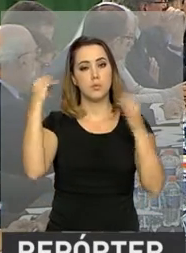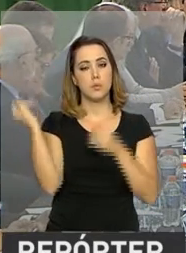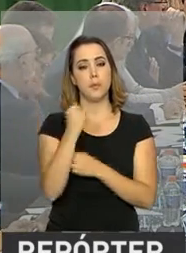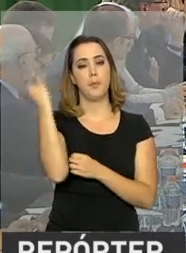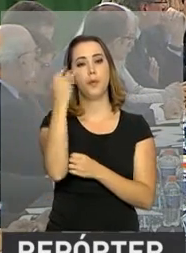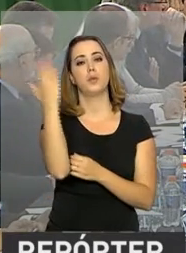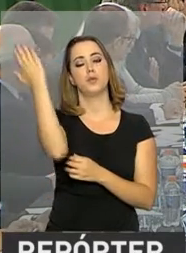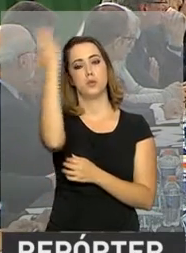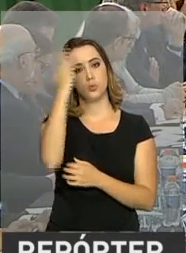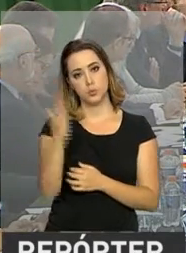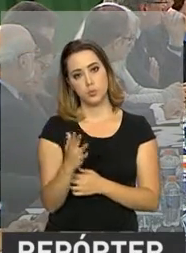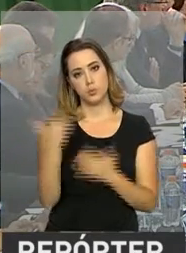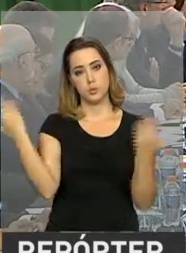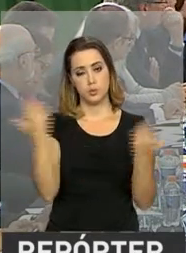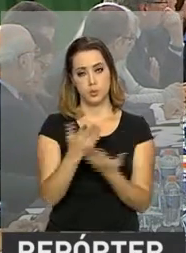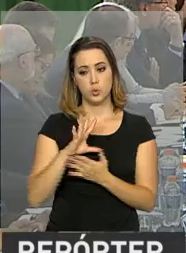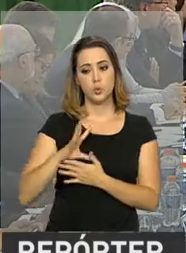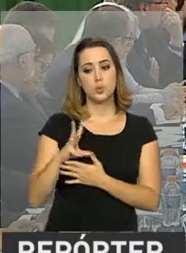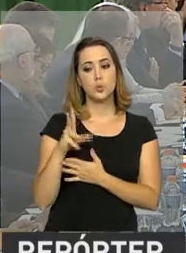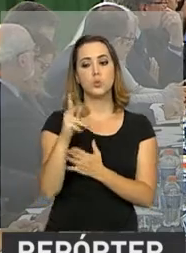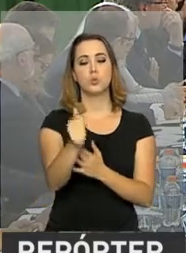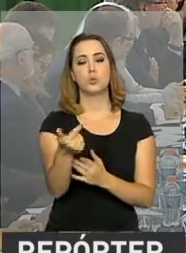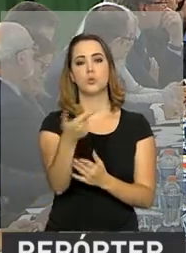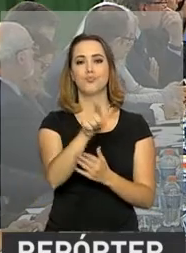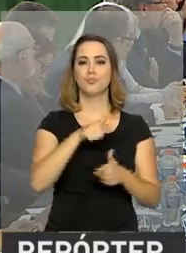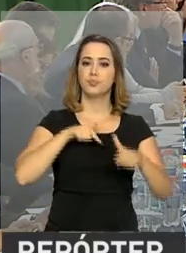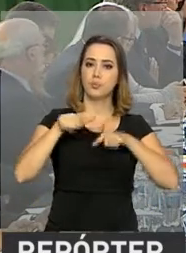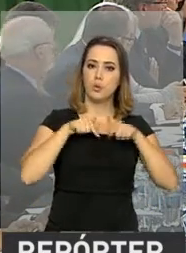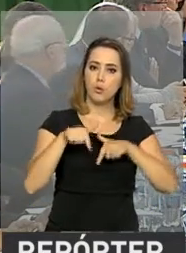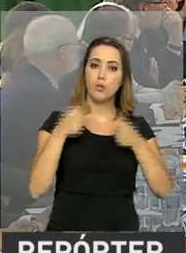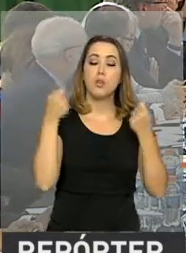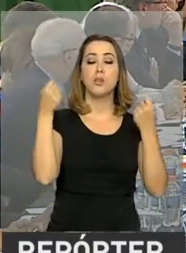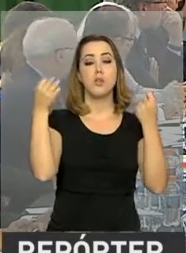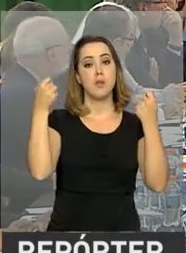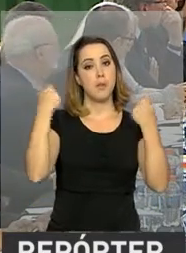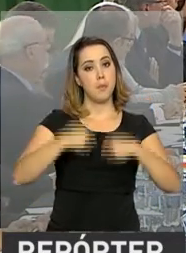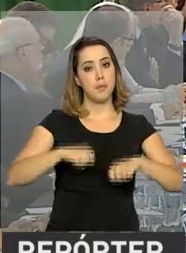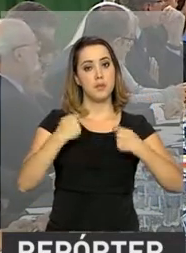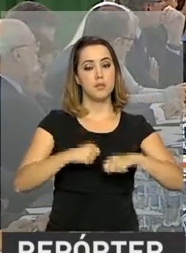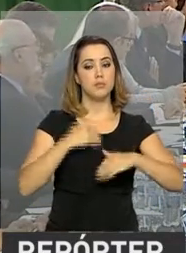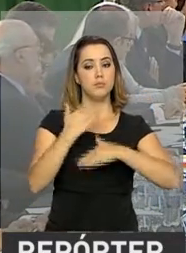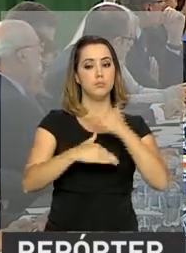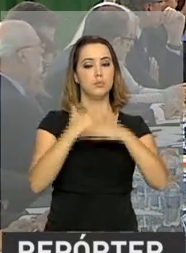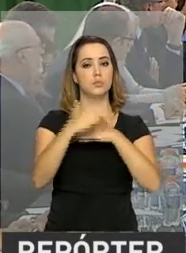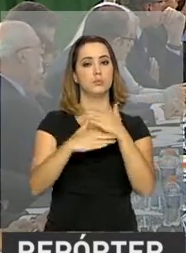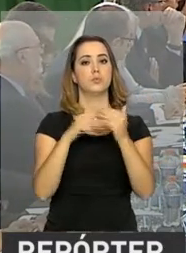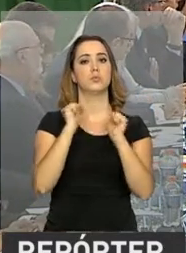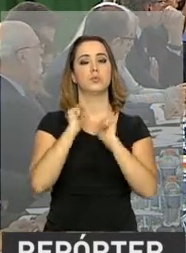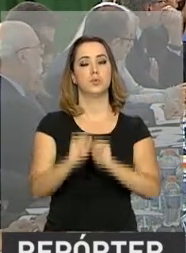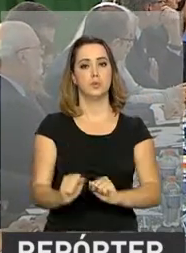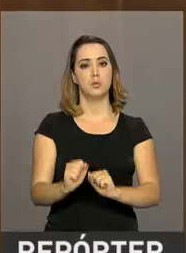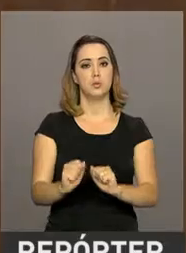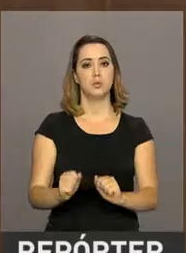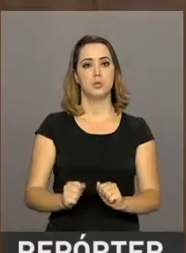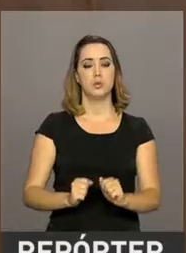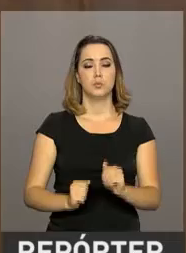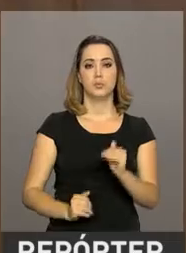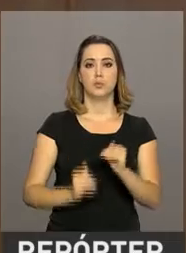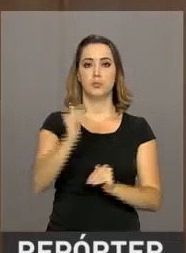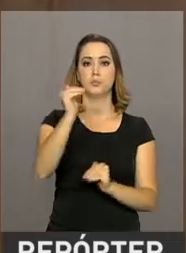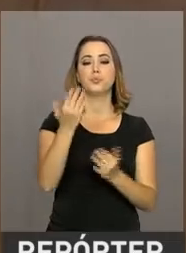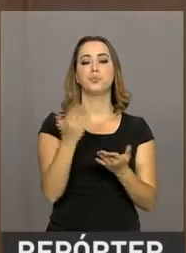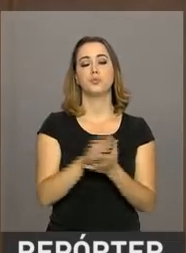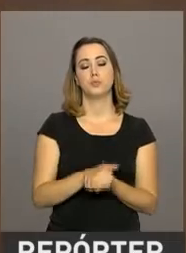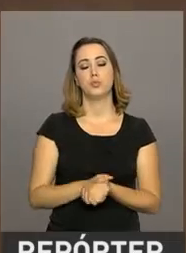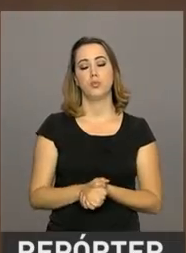hoje e todas as demais medidas, evidentemente, são fundamentais para aumentar a capacidade do Brasil de crescer. O ministro